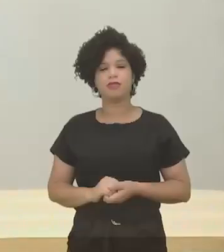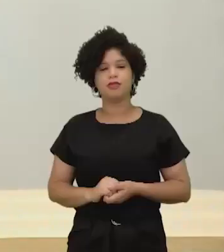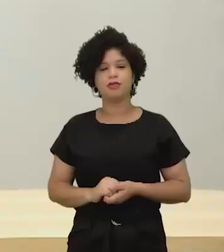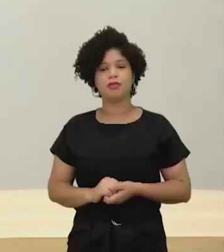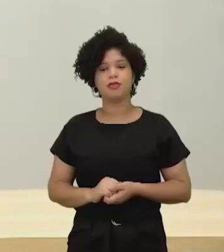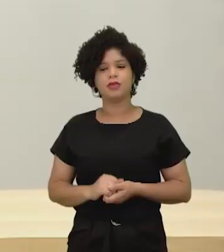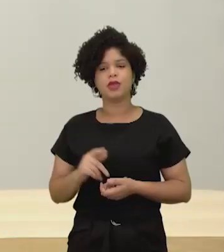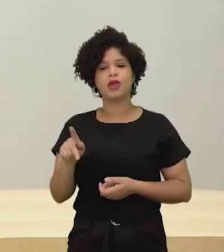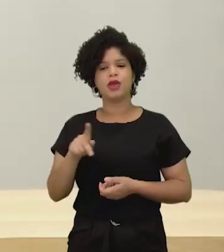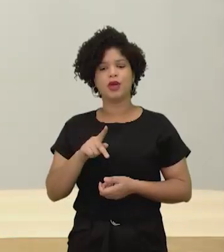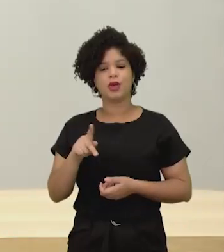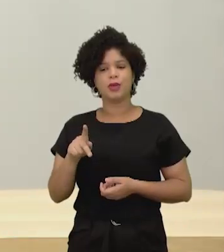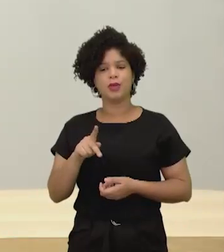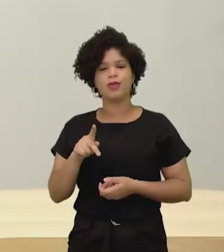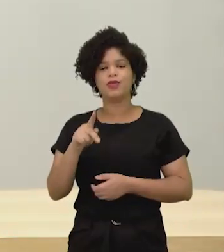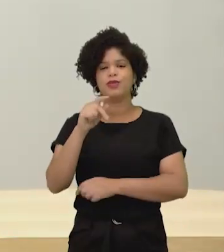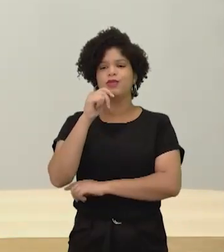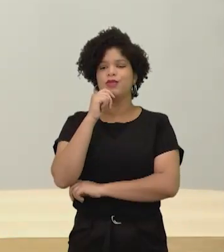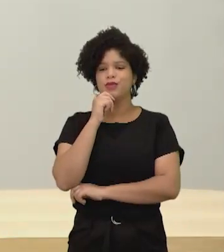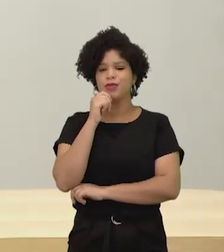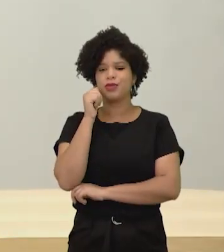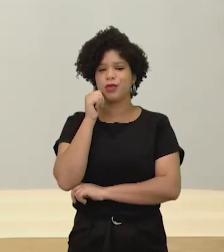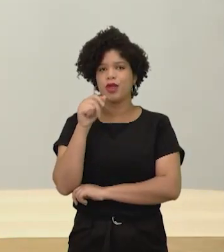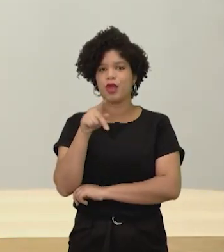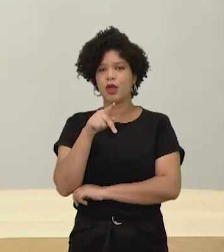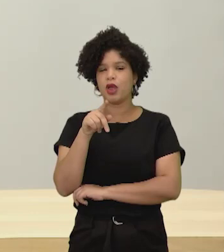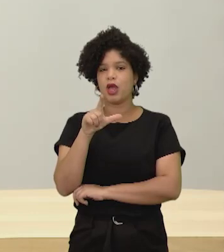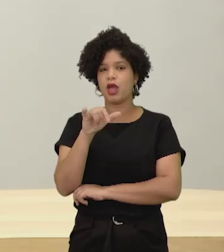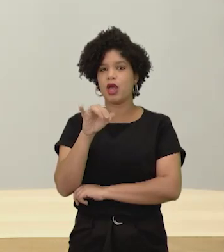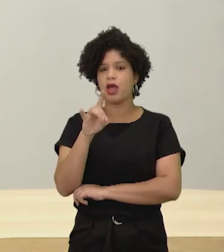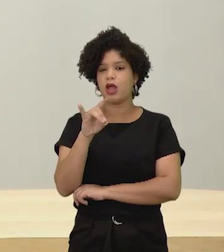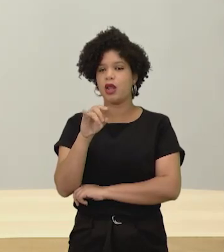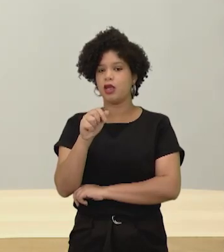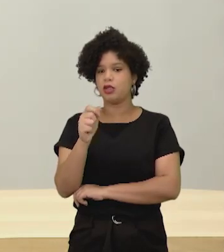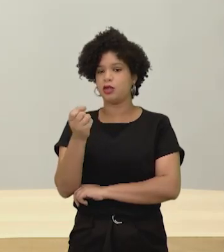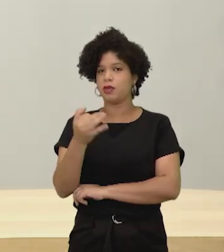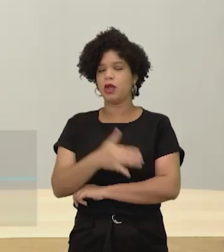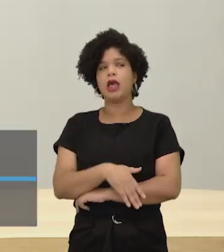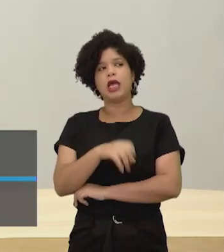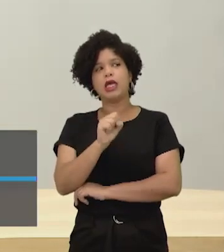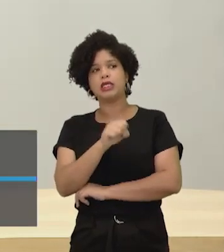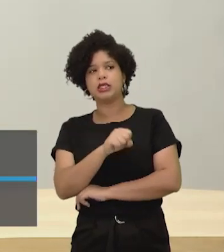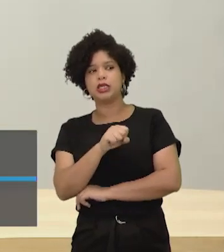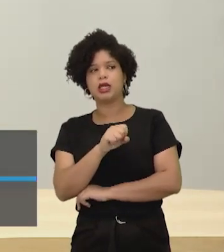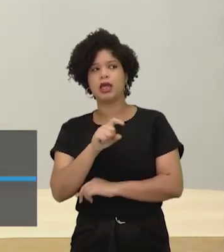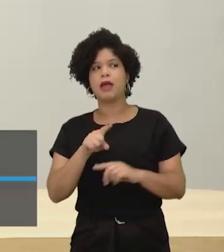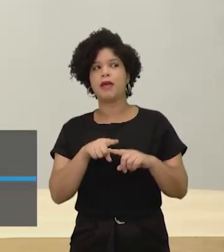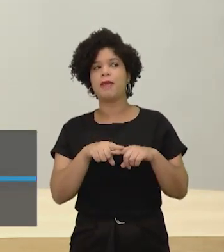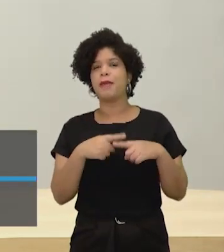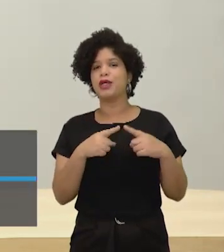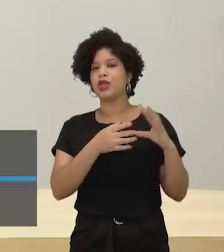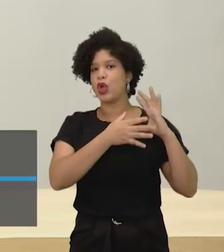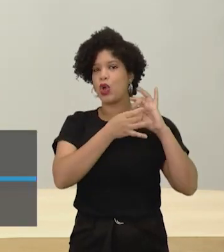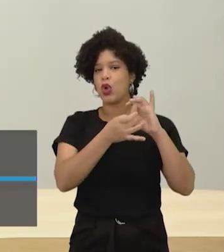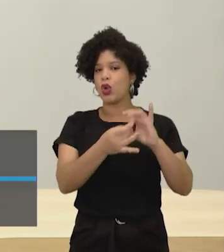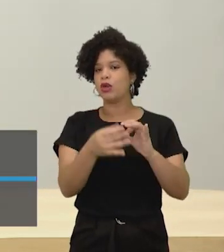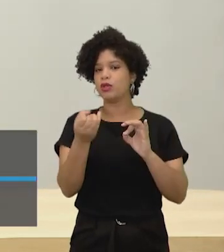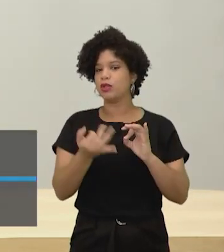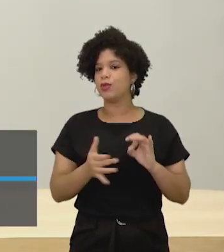Professor Mauro. Professor Mauro. A professora Lídia diz o seguinte, sim, mas não explicou qual o contexto